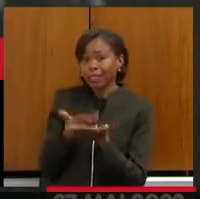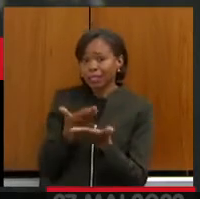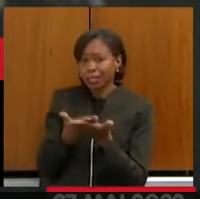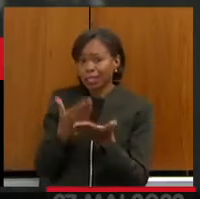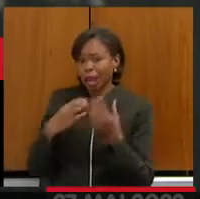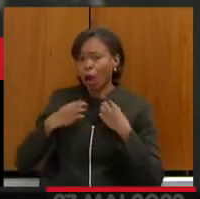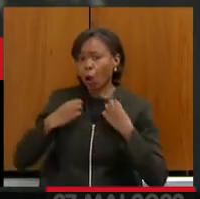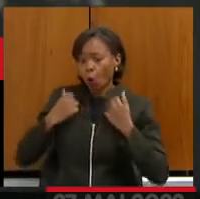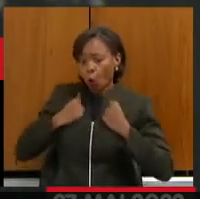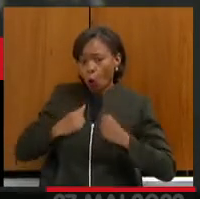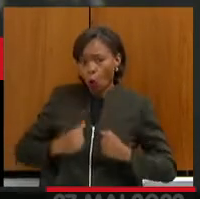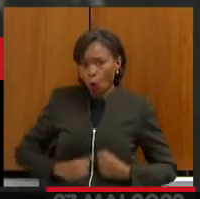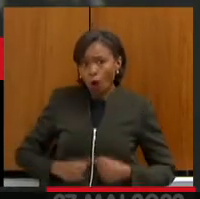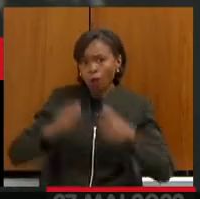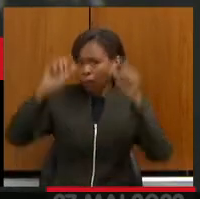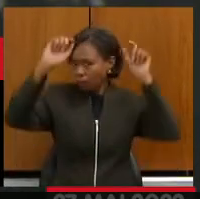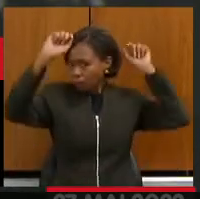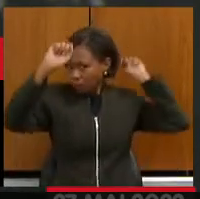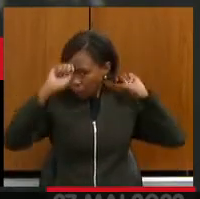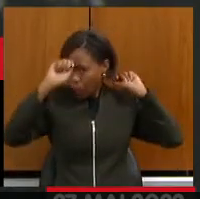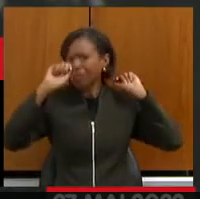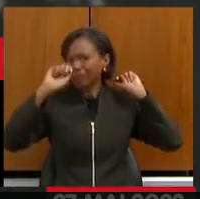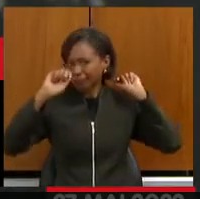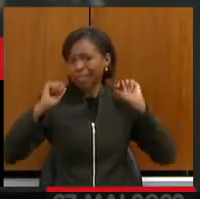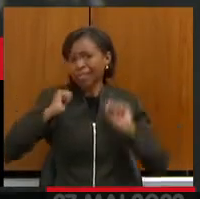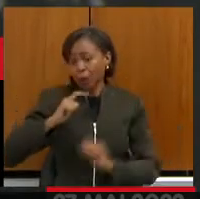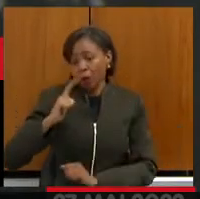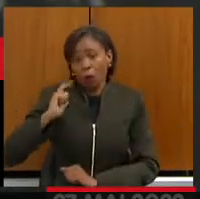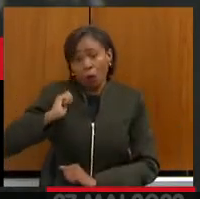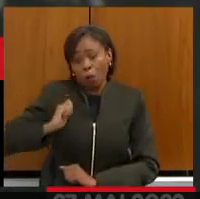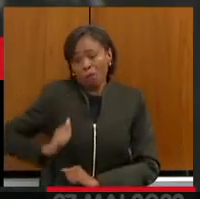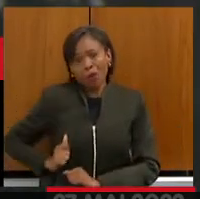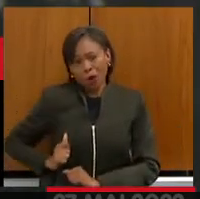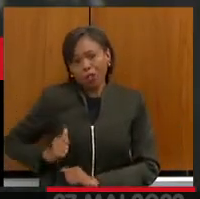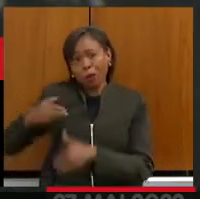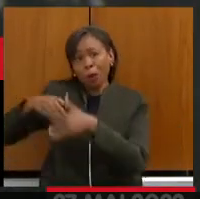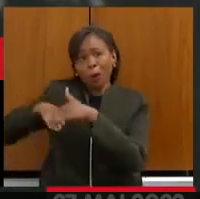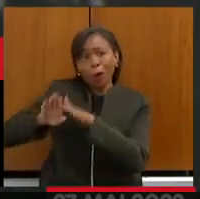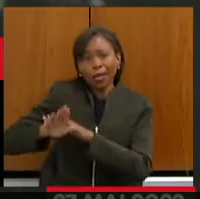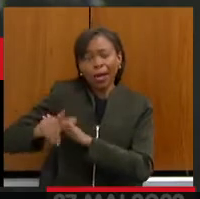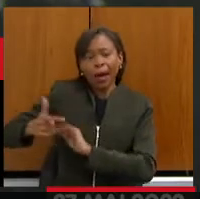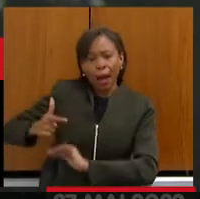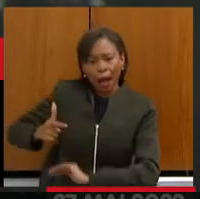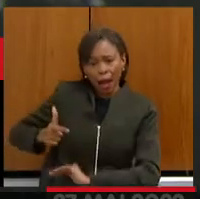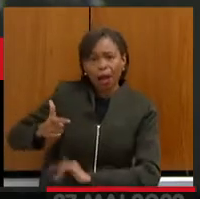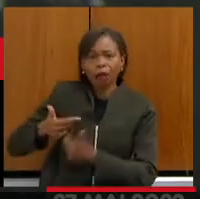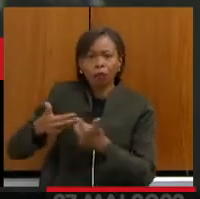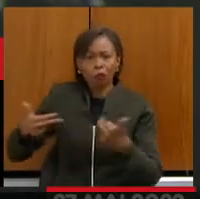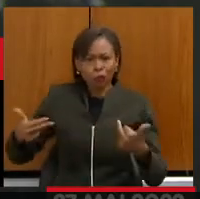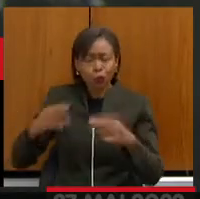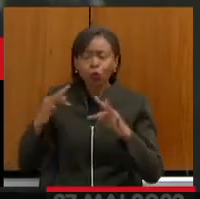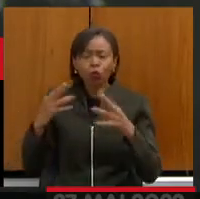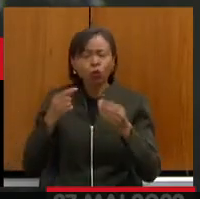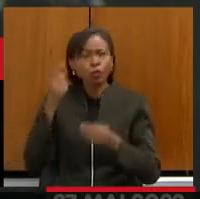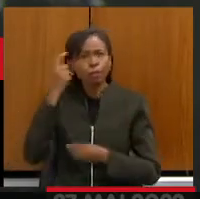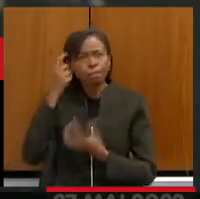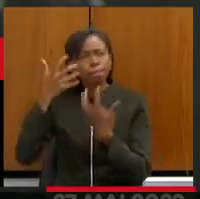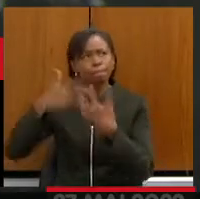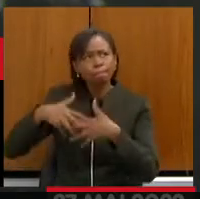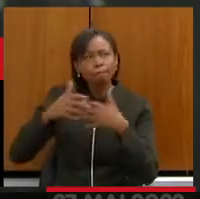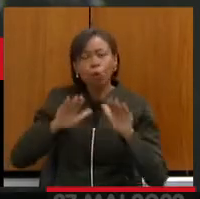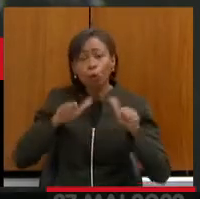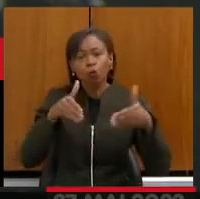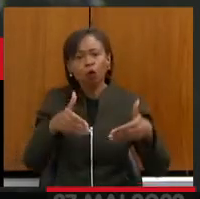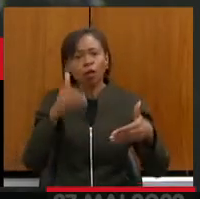uma saia e um salto um chapeuzinho e uma bolsa para acondicionar o nosso armamento tudo foi pensado para